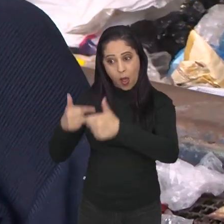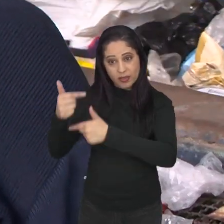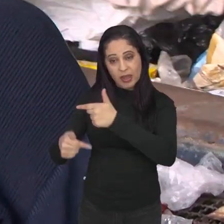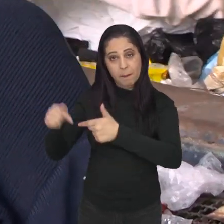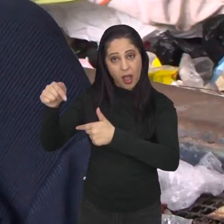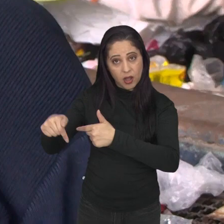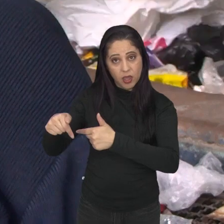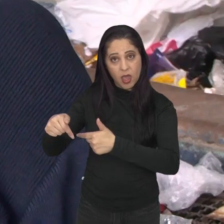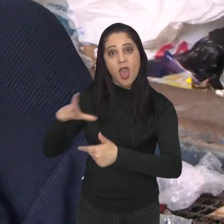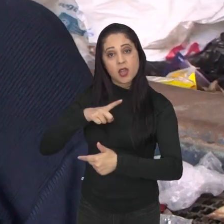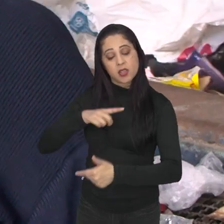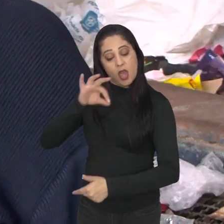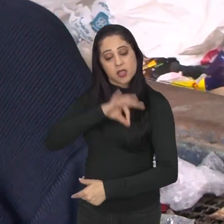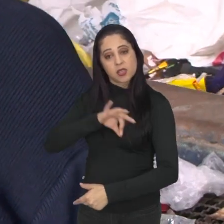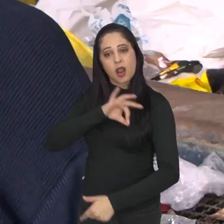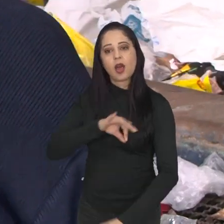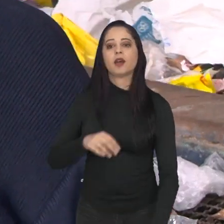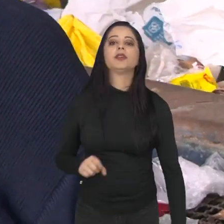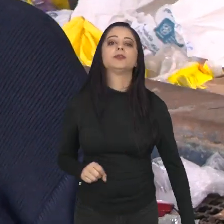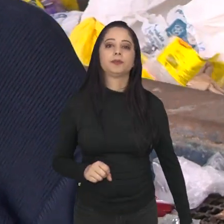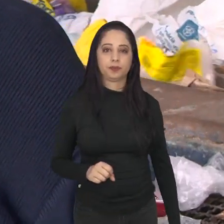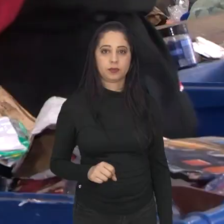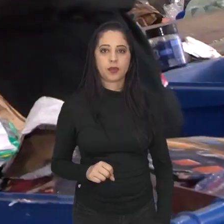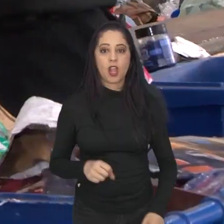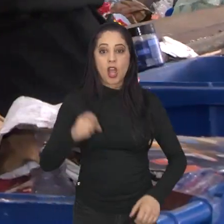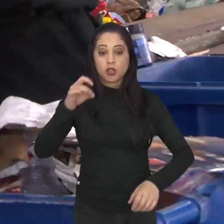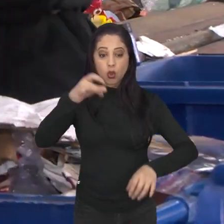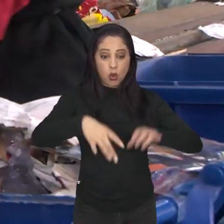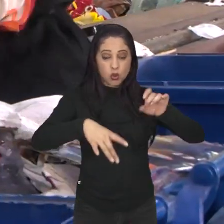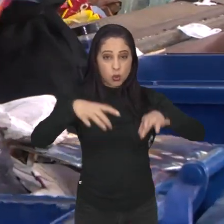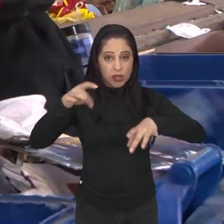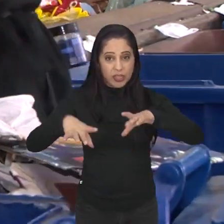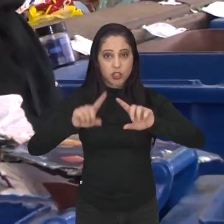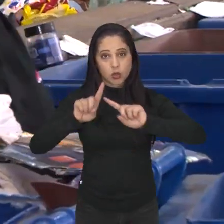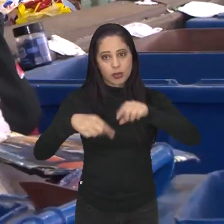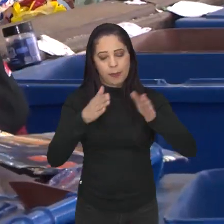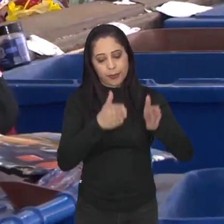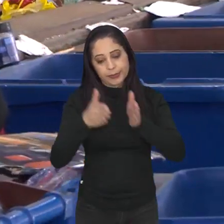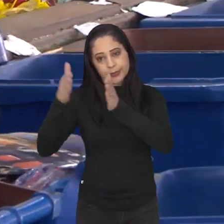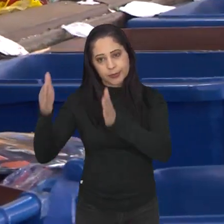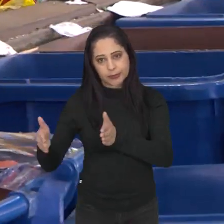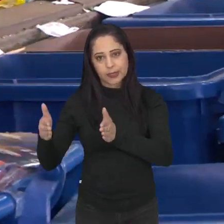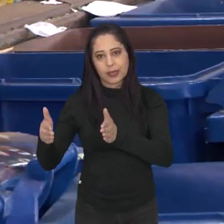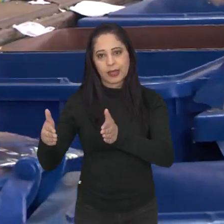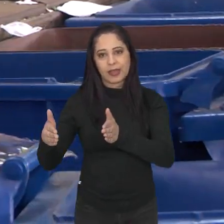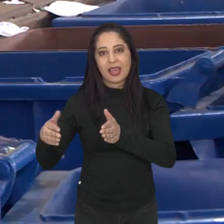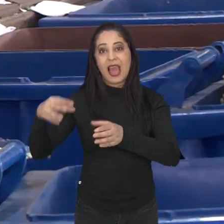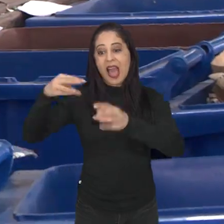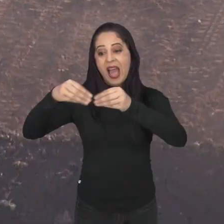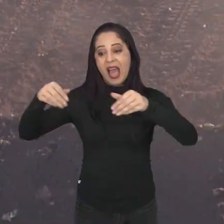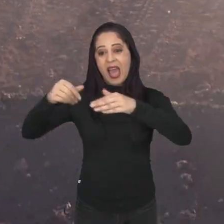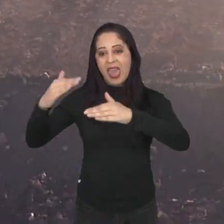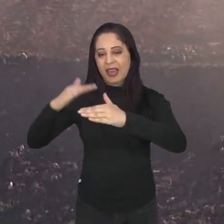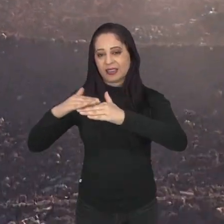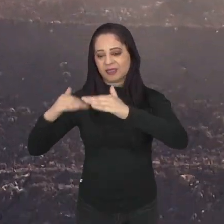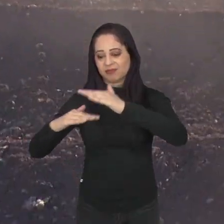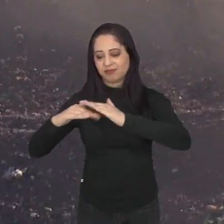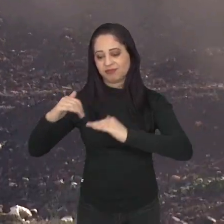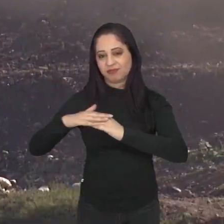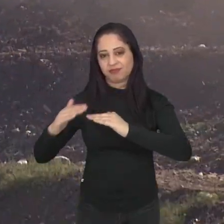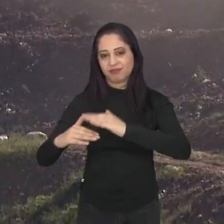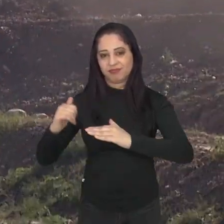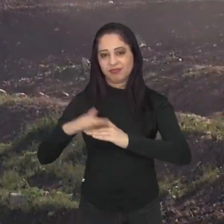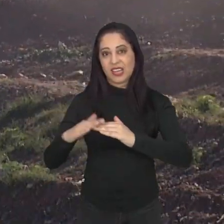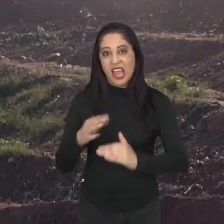pessoas aqui que tiro ganha pão daqui todo rejeito segue para outra etapa do processo ele vai para debaixo da terra